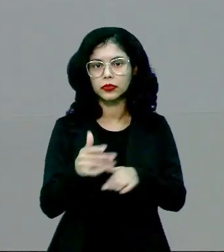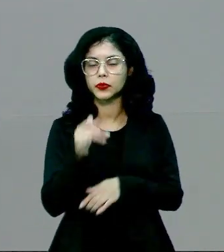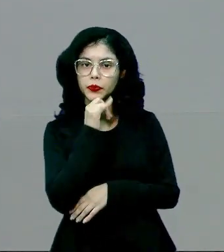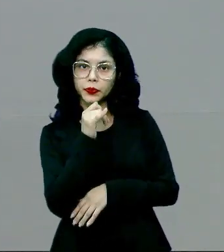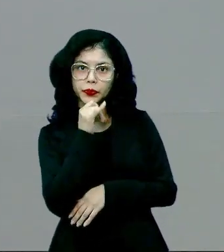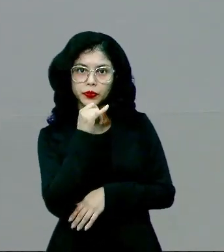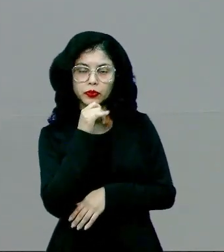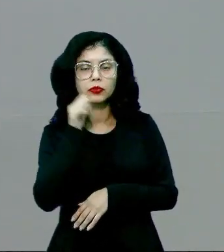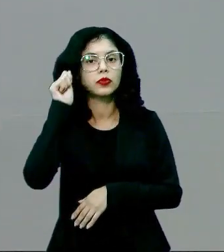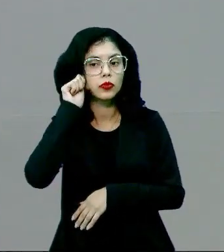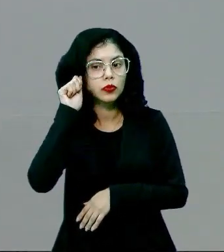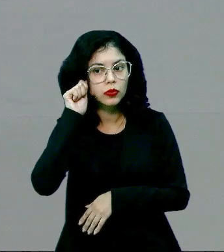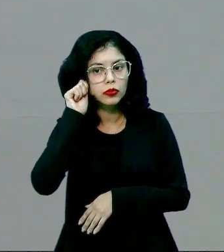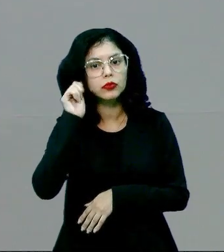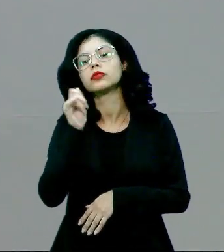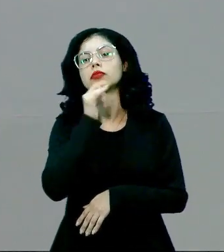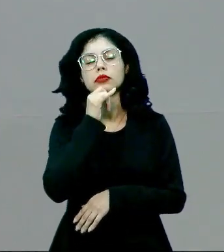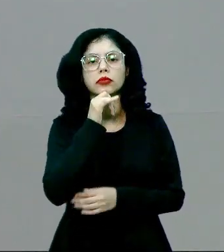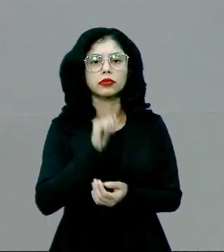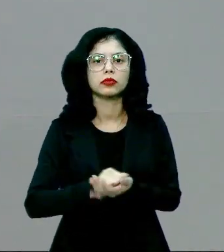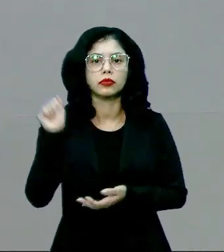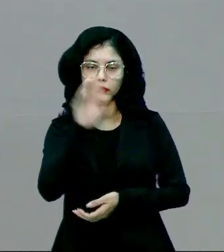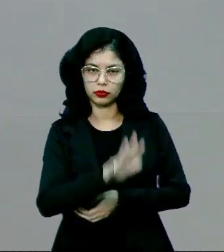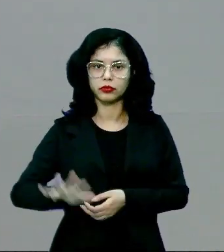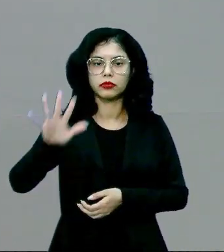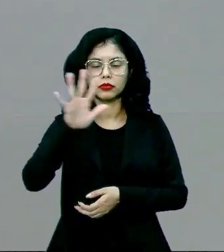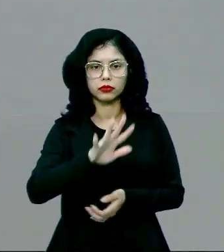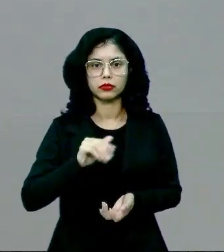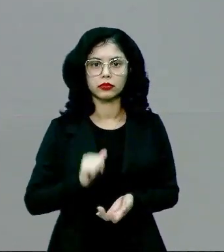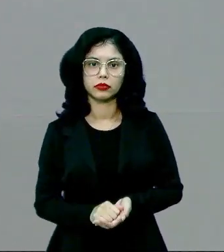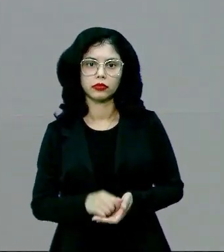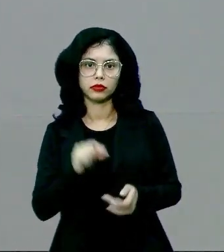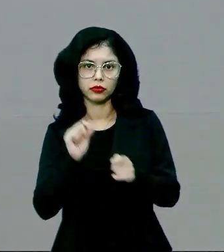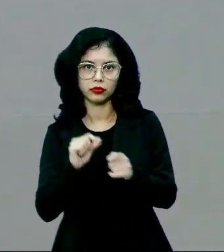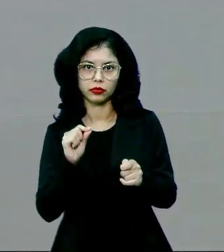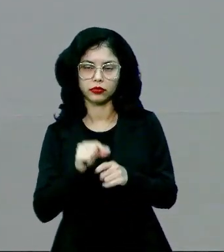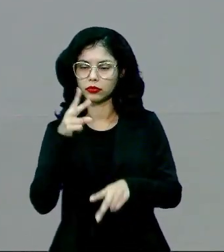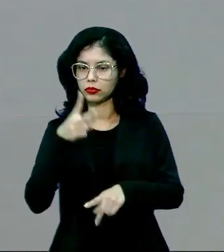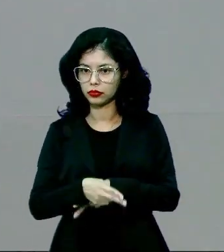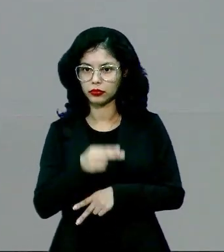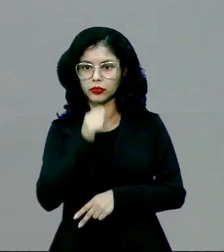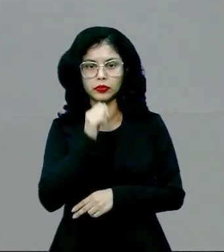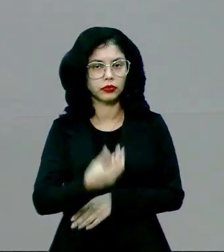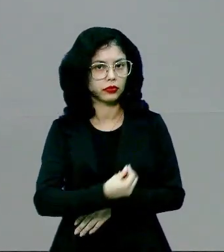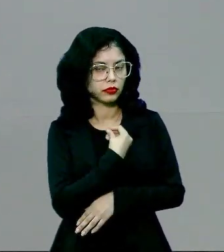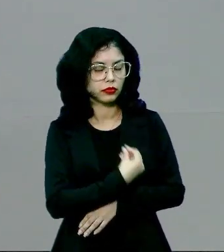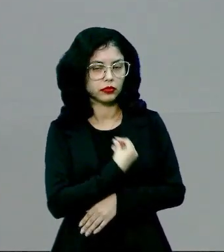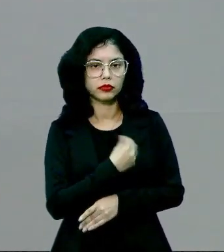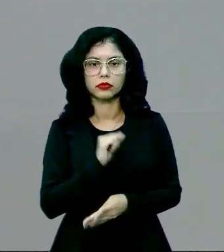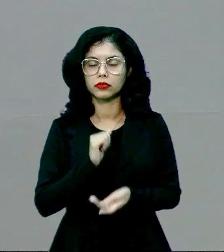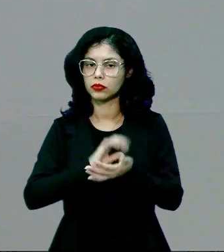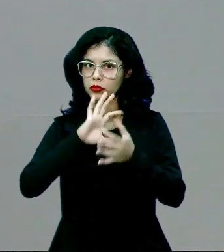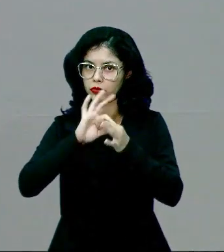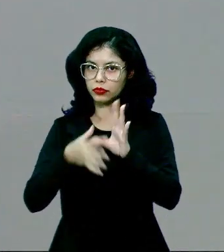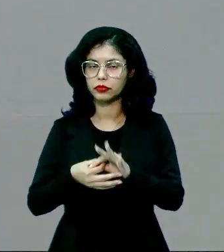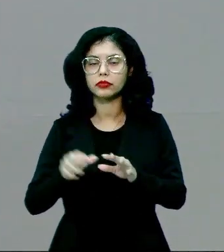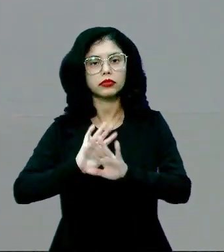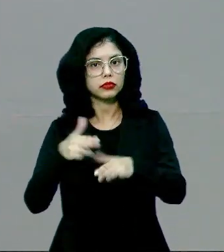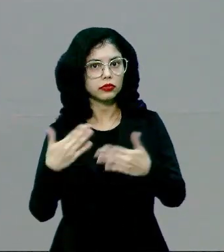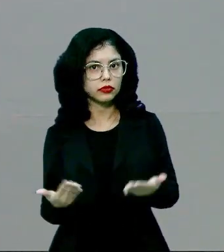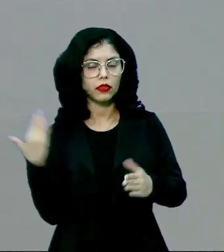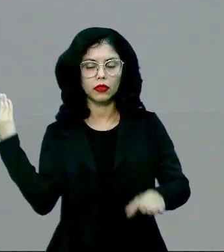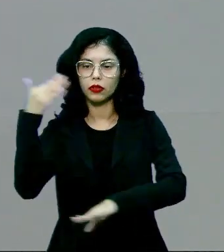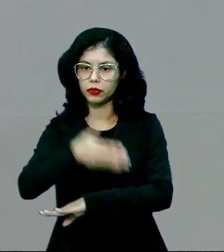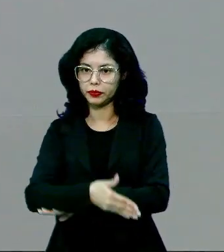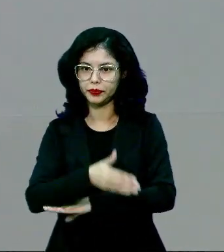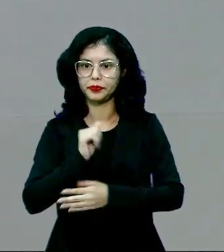por exemplo com o autor geralmente eles fazem esse recorte né da vida do autor do contexto ao qual